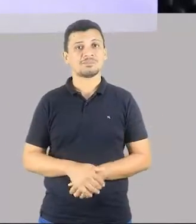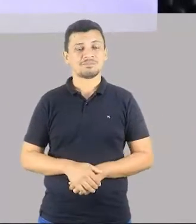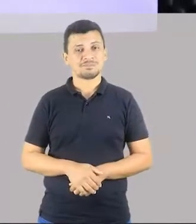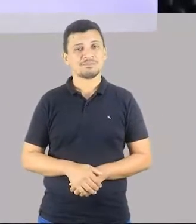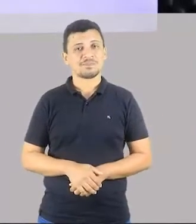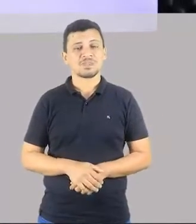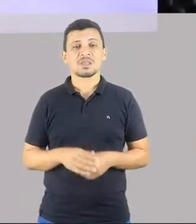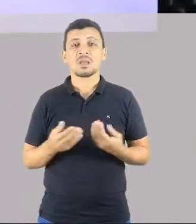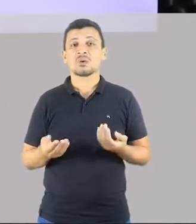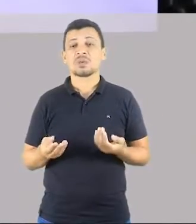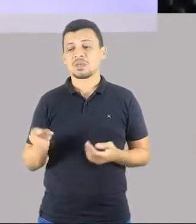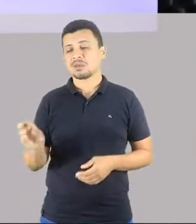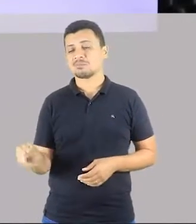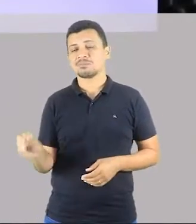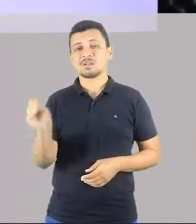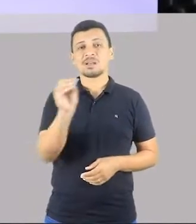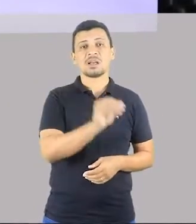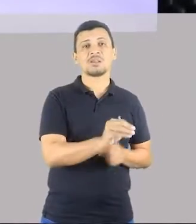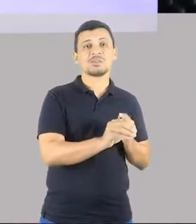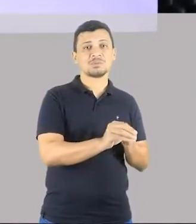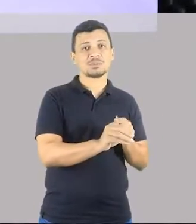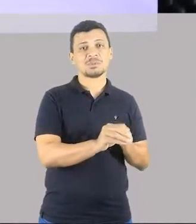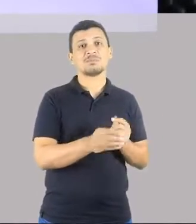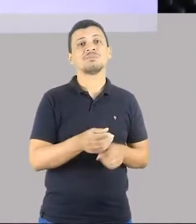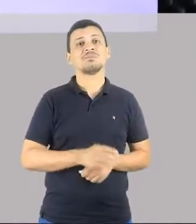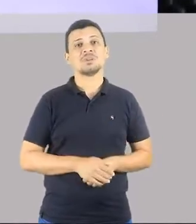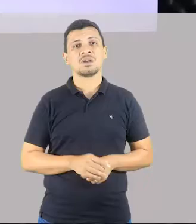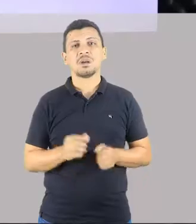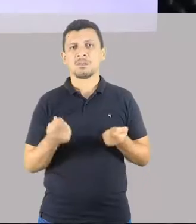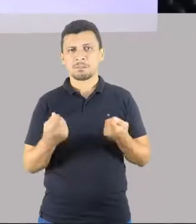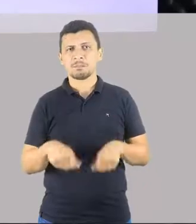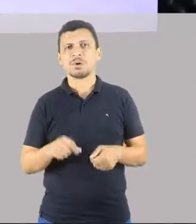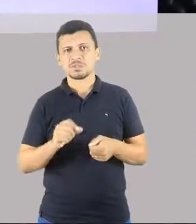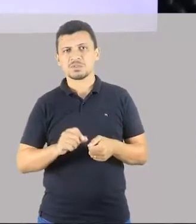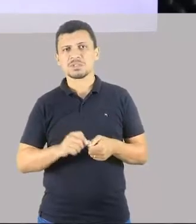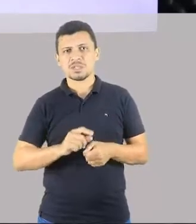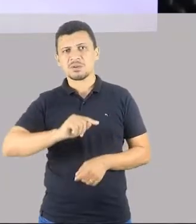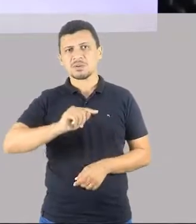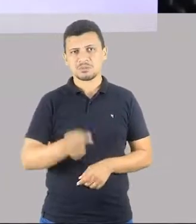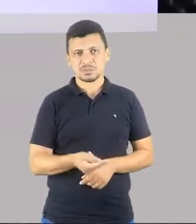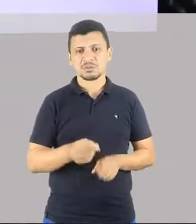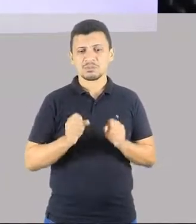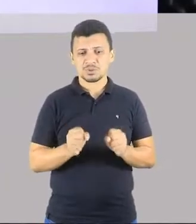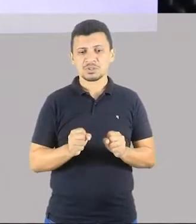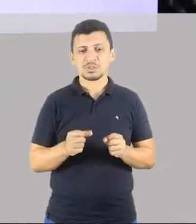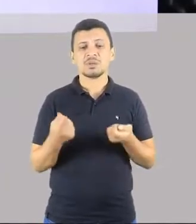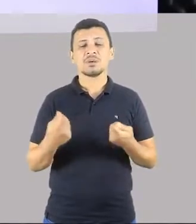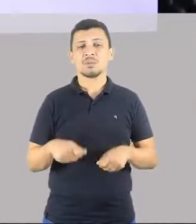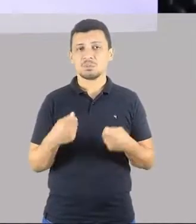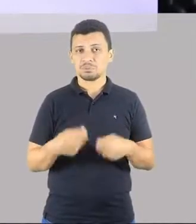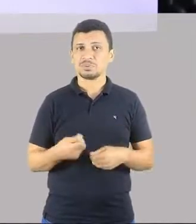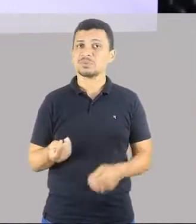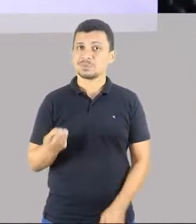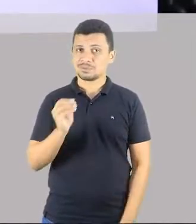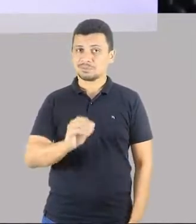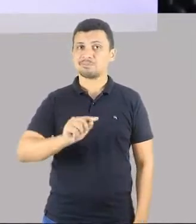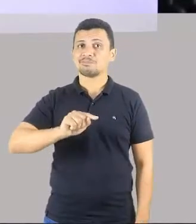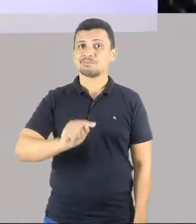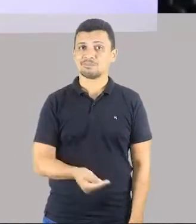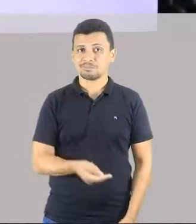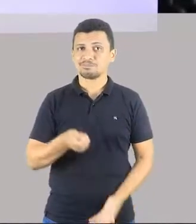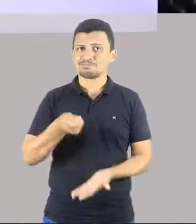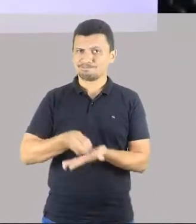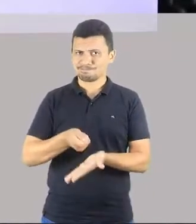oração. É uma anteposição da adjunta adverbial. Posso fazer isso, Josefina? Pode, só que você precisa pontuar. A pontuação